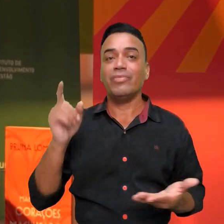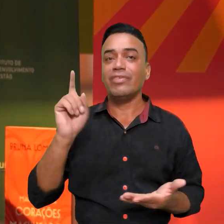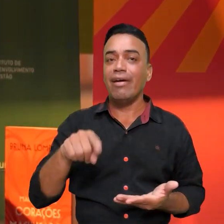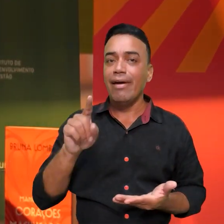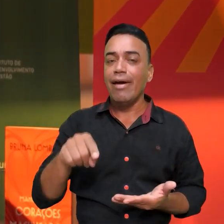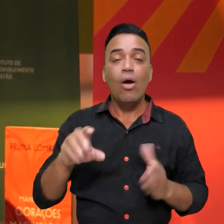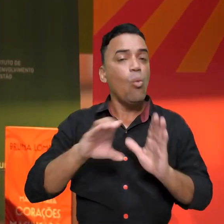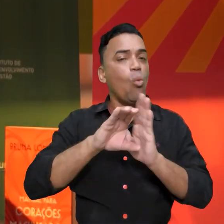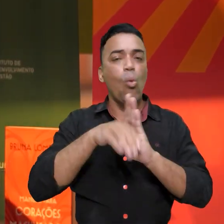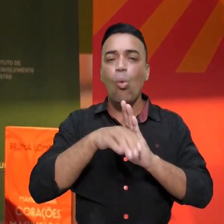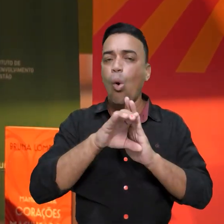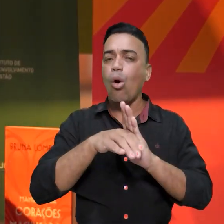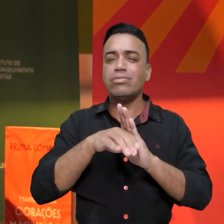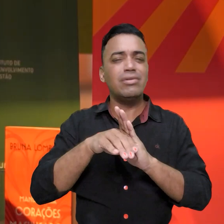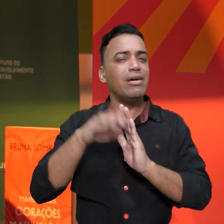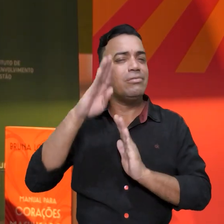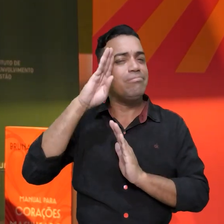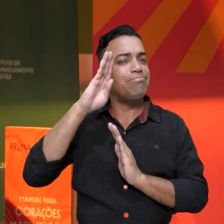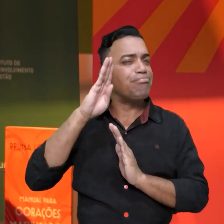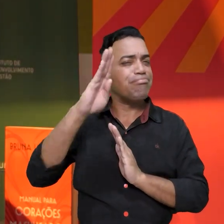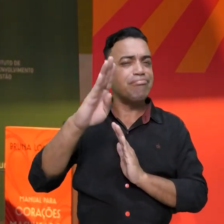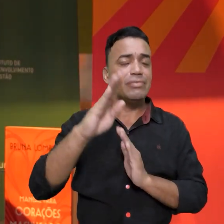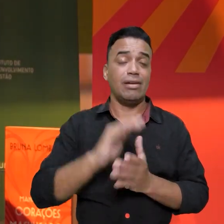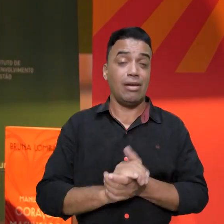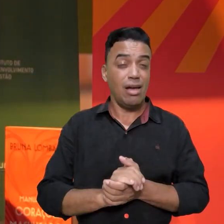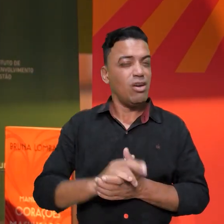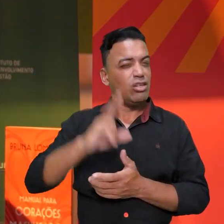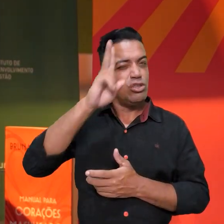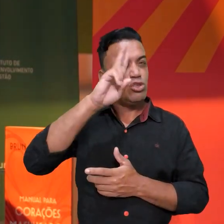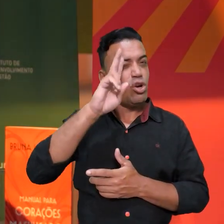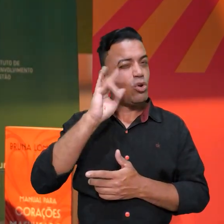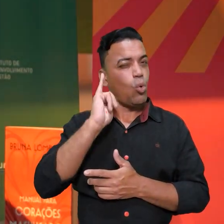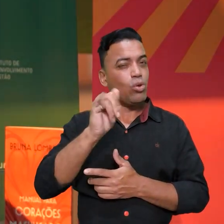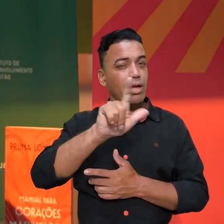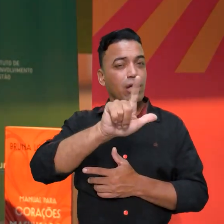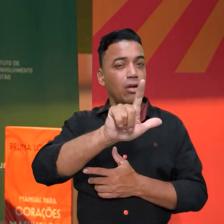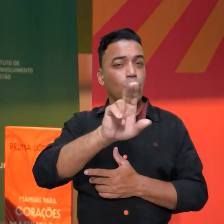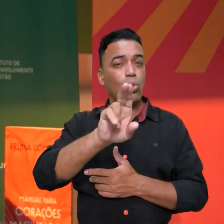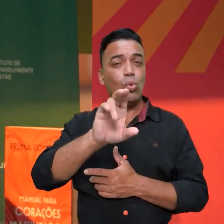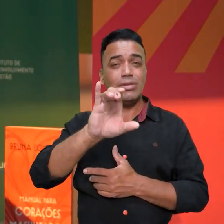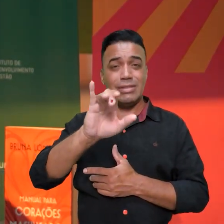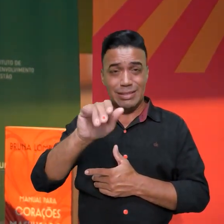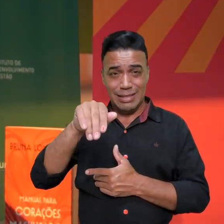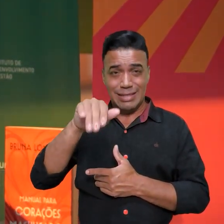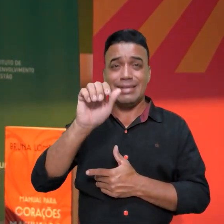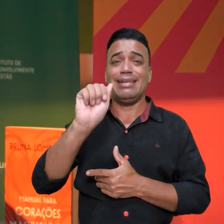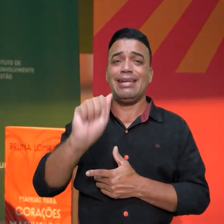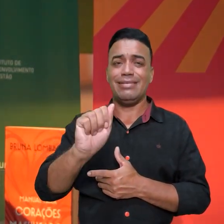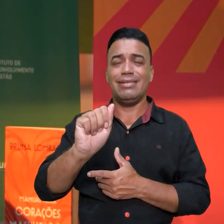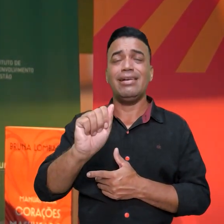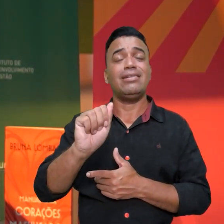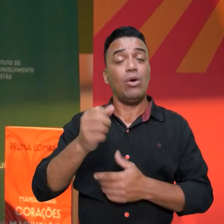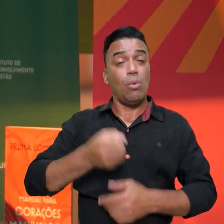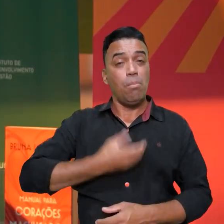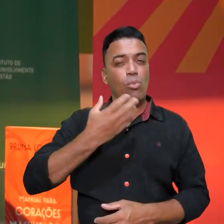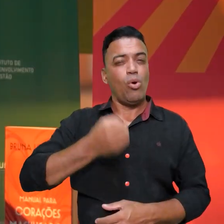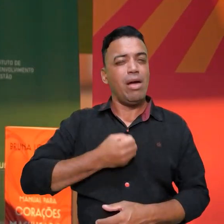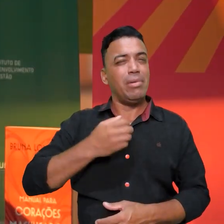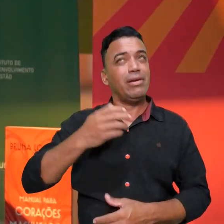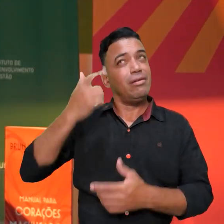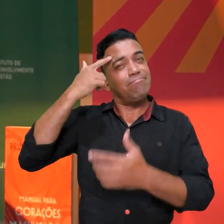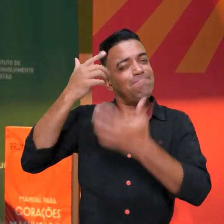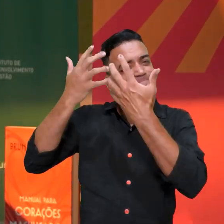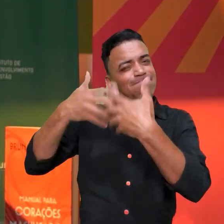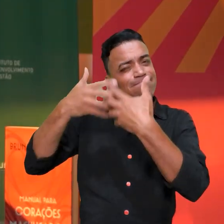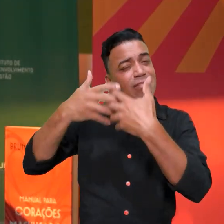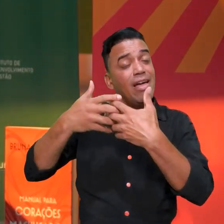um conceito fundamental. Eu vou contar uma história que eu contei para a Luciana, para onde esse poema me levou também. Uma vez eu estava de